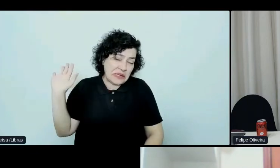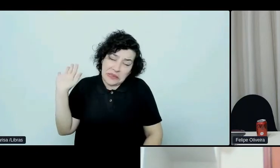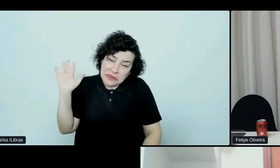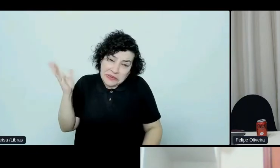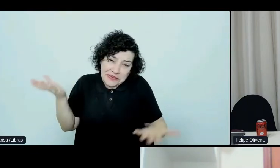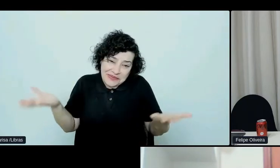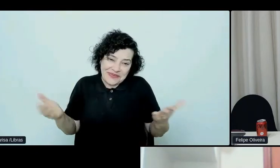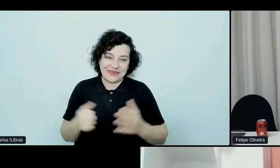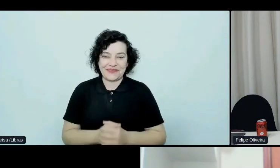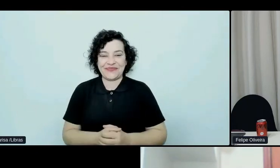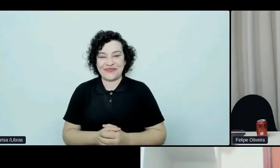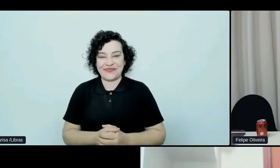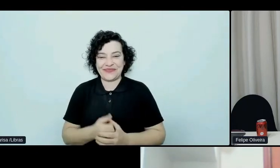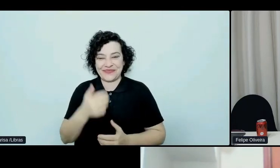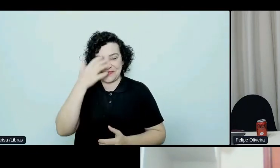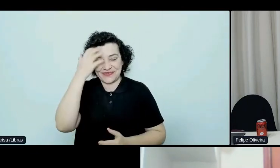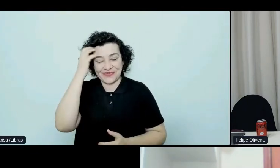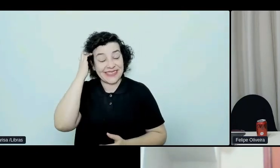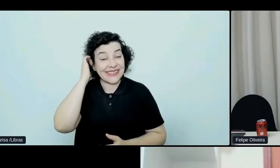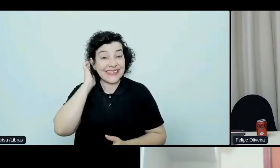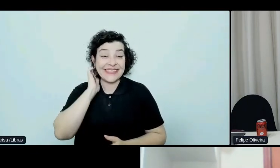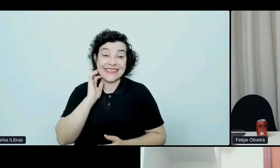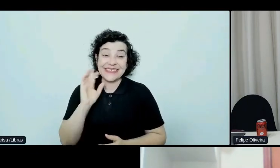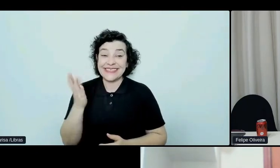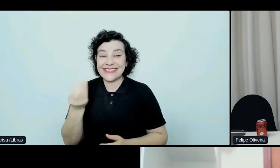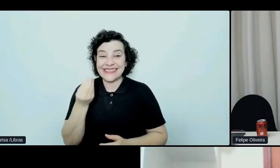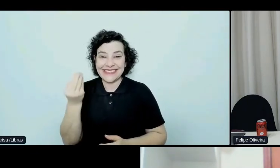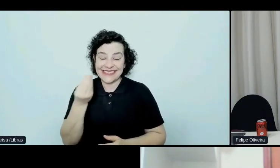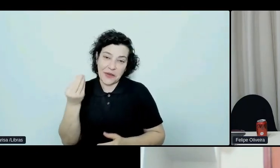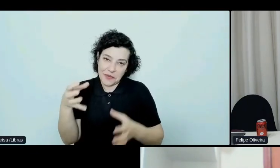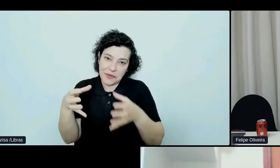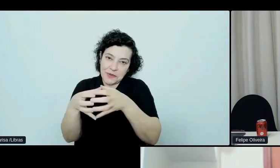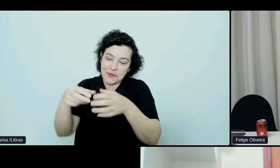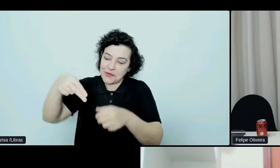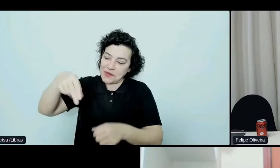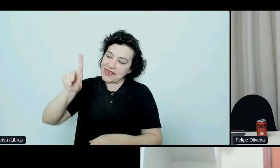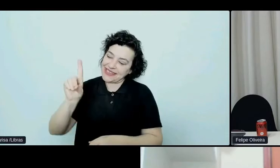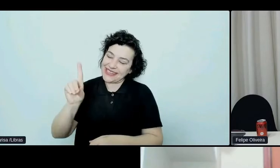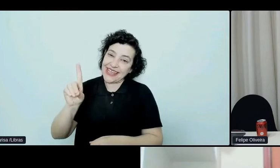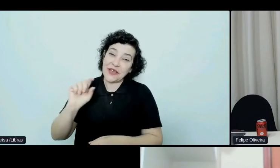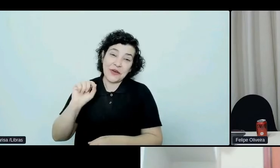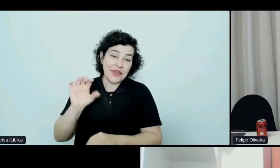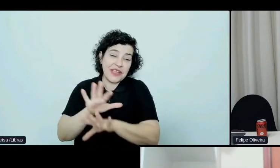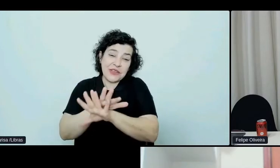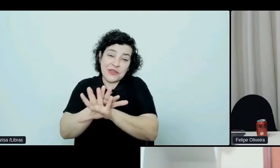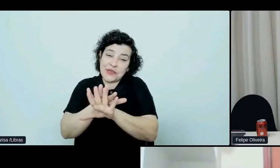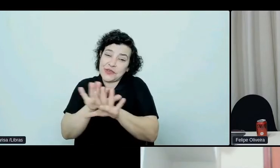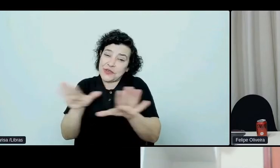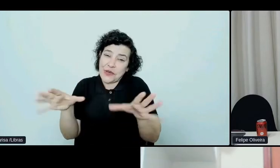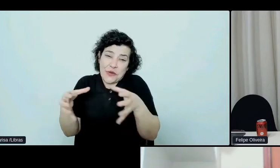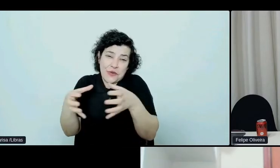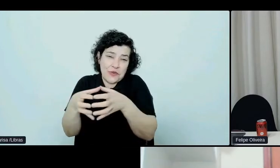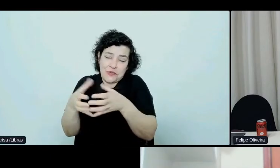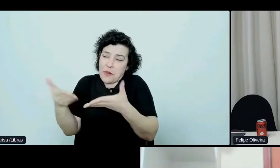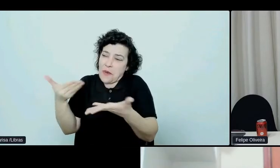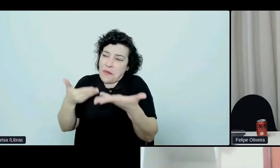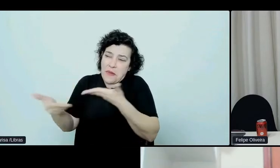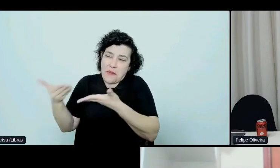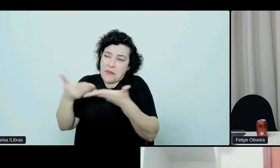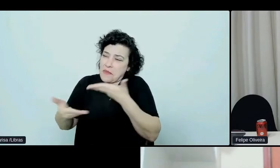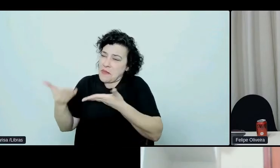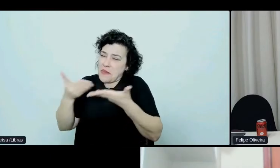meu hiperfoco. Isso é uma coisa que a gente comete mesmo, essas gafes. Não são gafes, né? É nosso modo